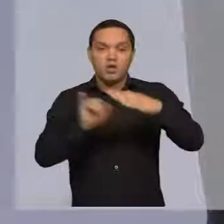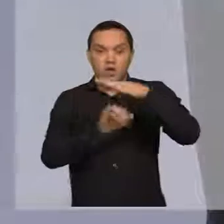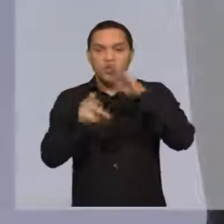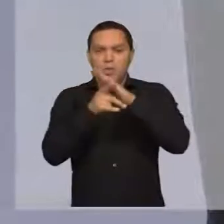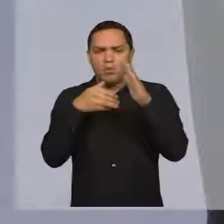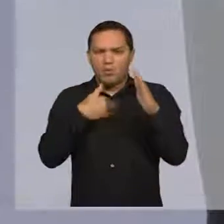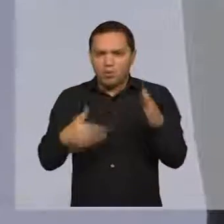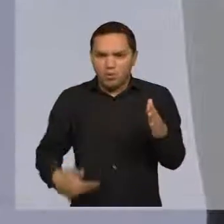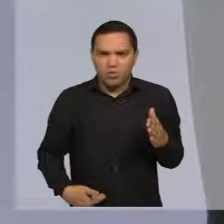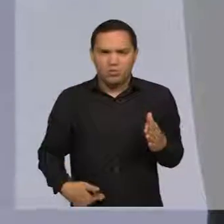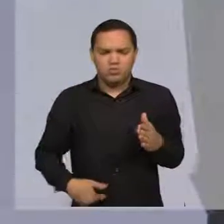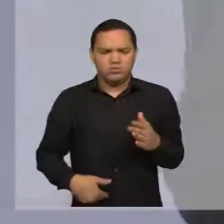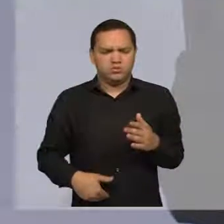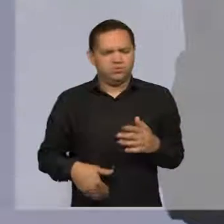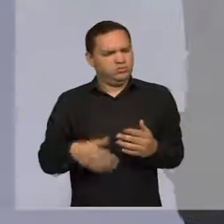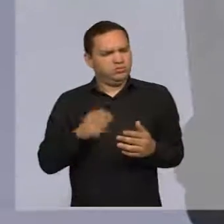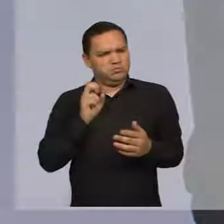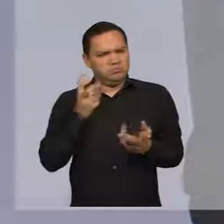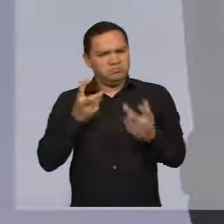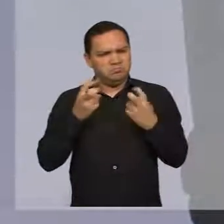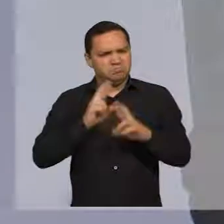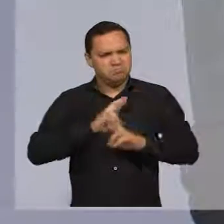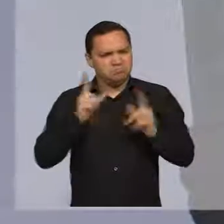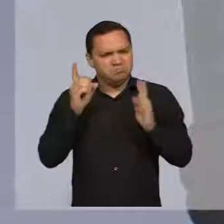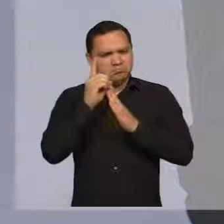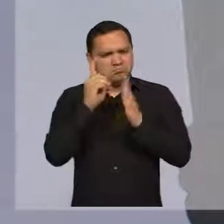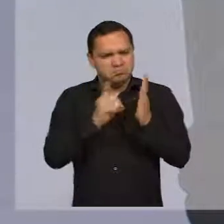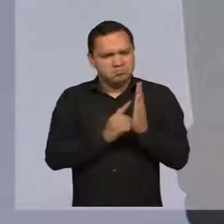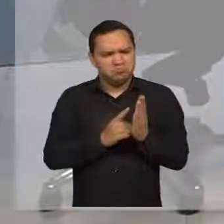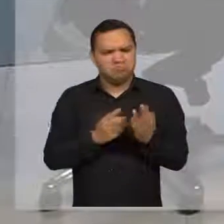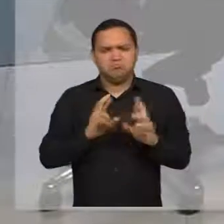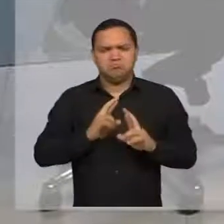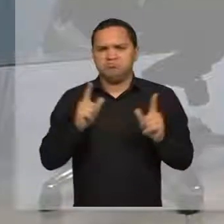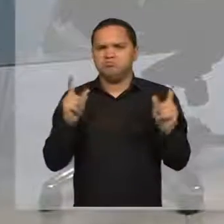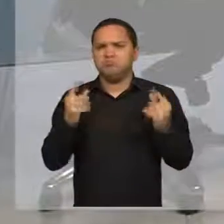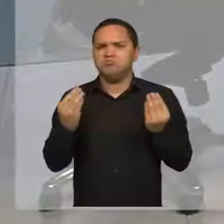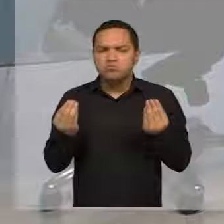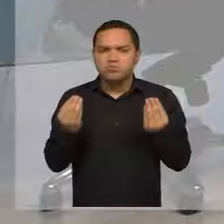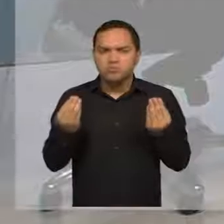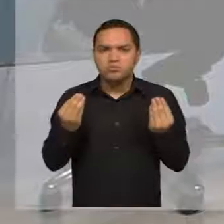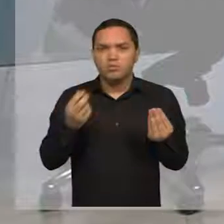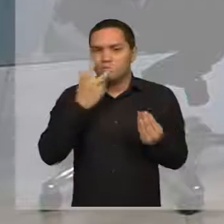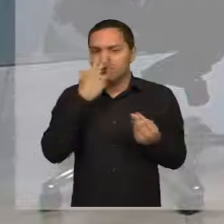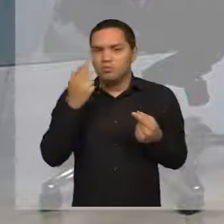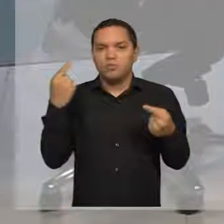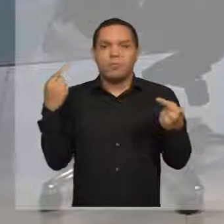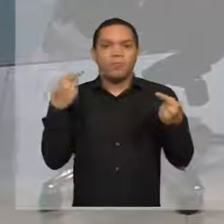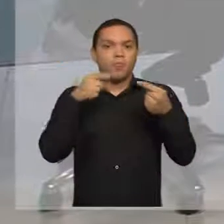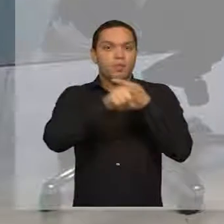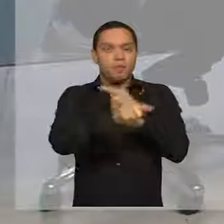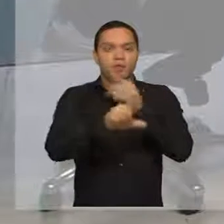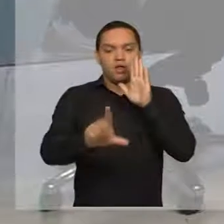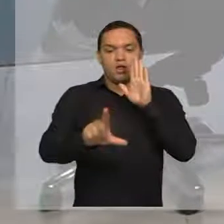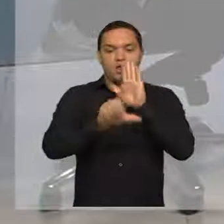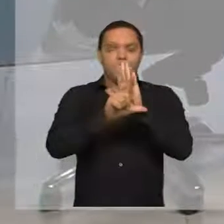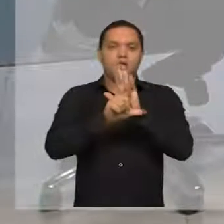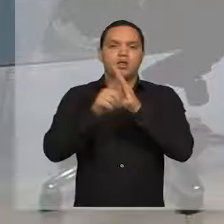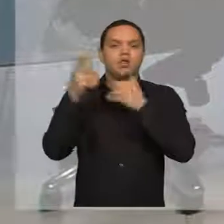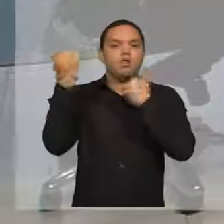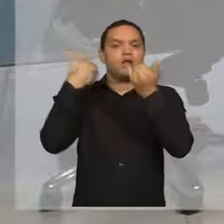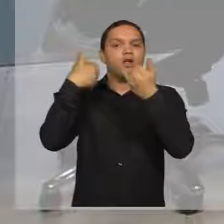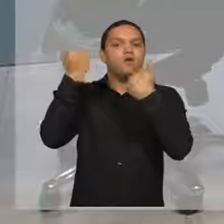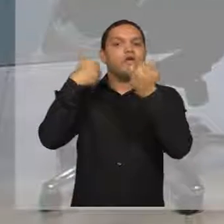próprio governo estranharam esse decreto porque vai na contramão da Lei de Acesso à